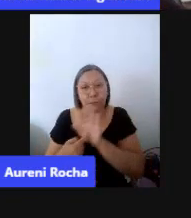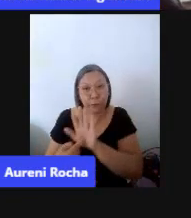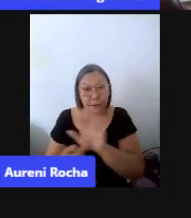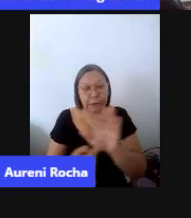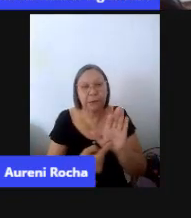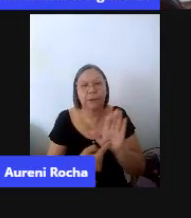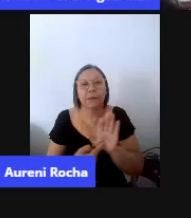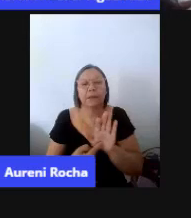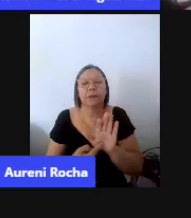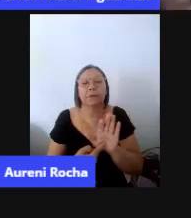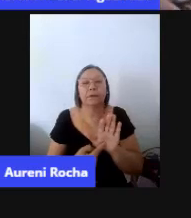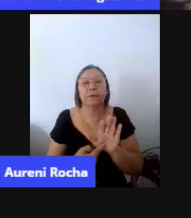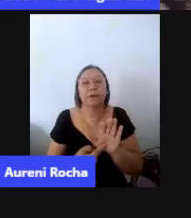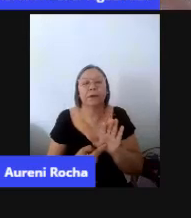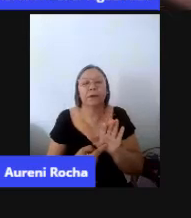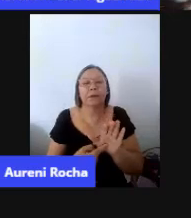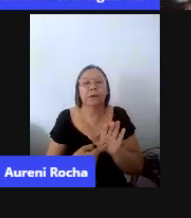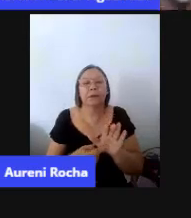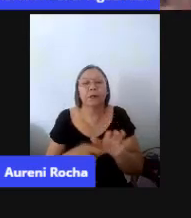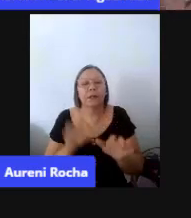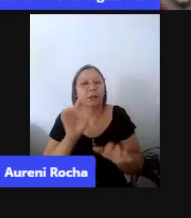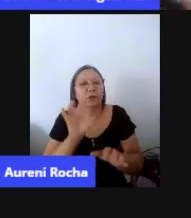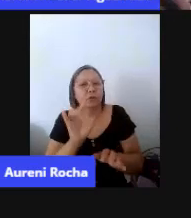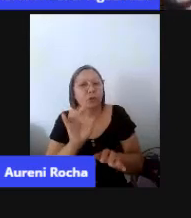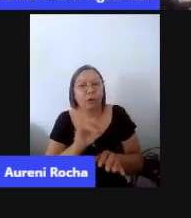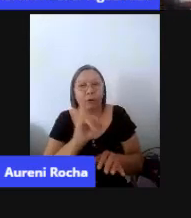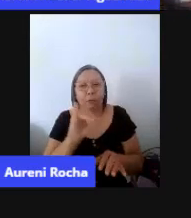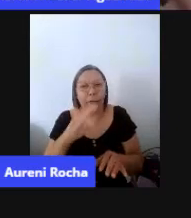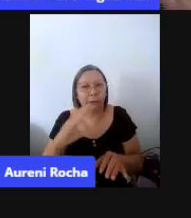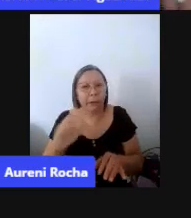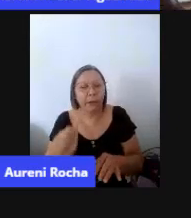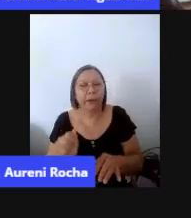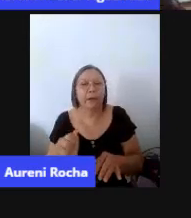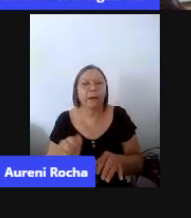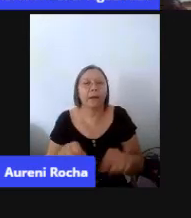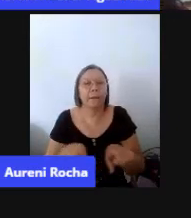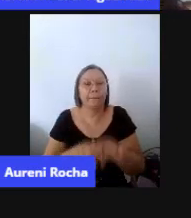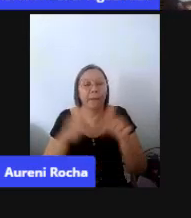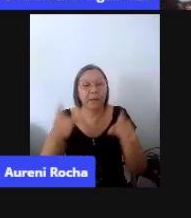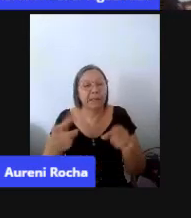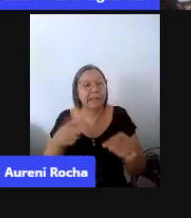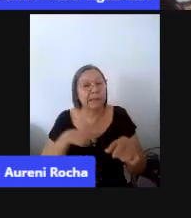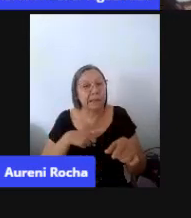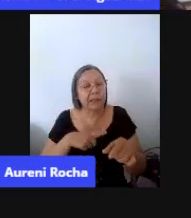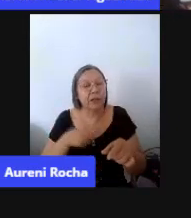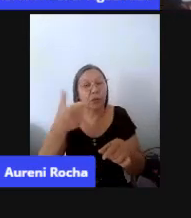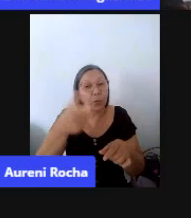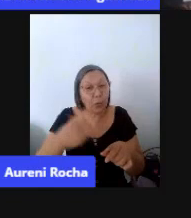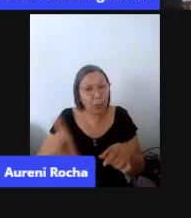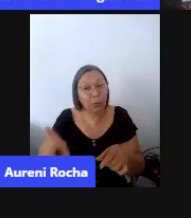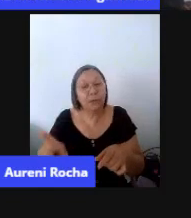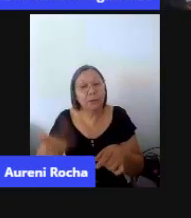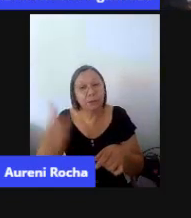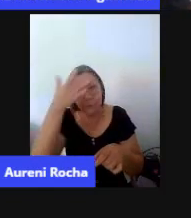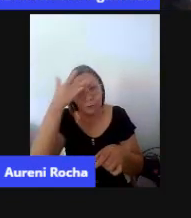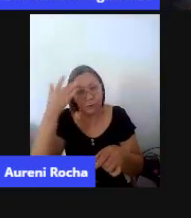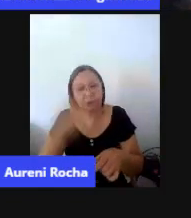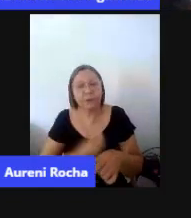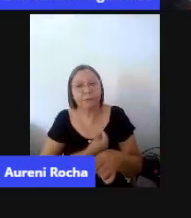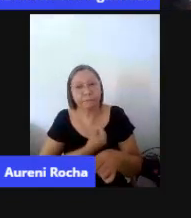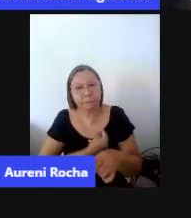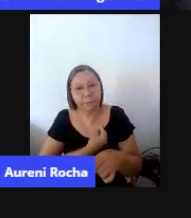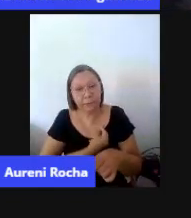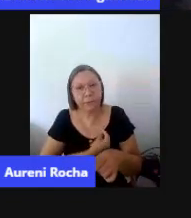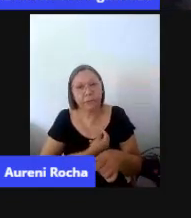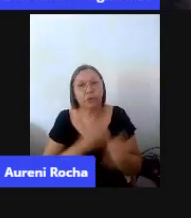a só o ICAS, né, como vocês podem ver, a Planurb, na verdade, tem outros parceiros, eu vou falar um pouquinho ali para frente. Então, a gente tem